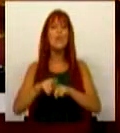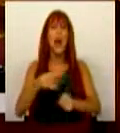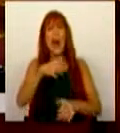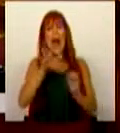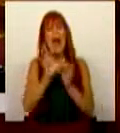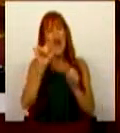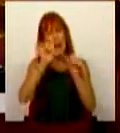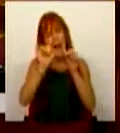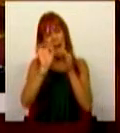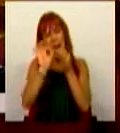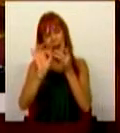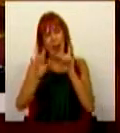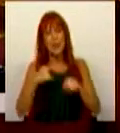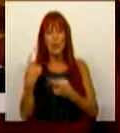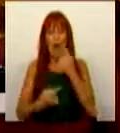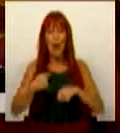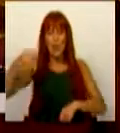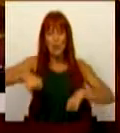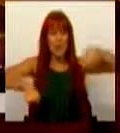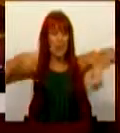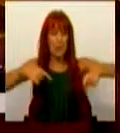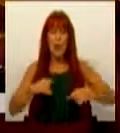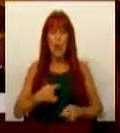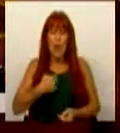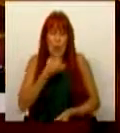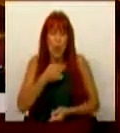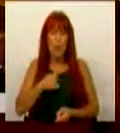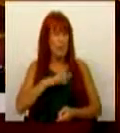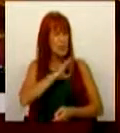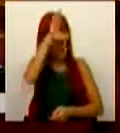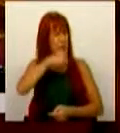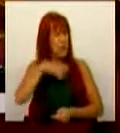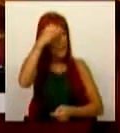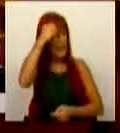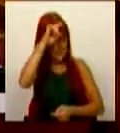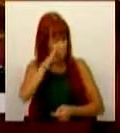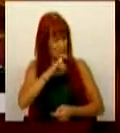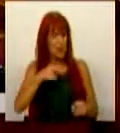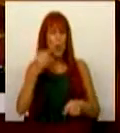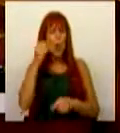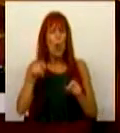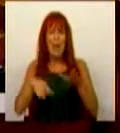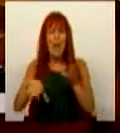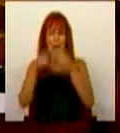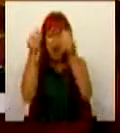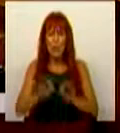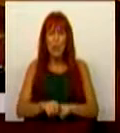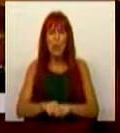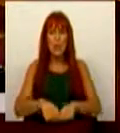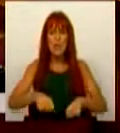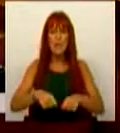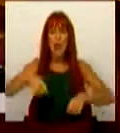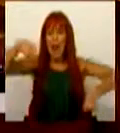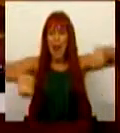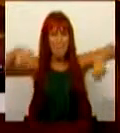observações sobre as pastas. E eu confesso, e é bom da verdade, não sei se o Sr. Ministro se lembra, que não me lembro minimamente como é que foi a organização das pastas no governo do